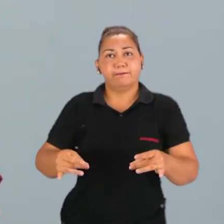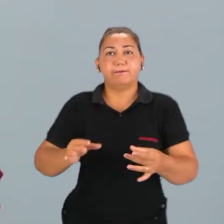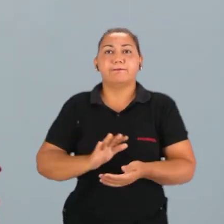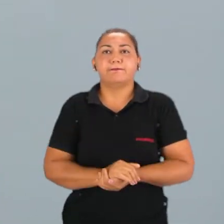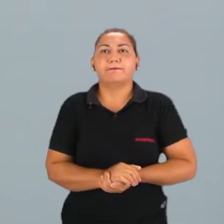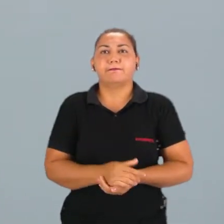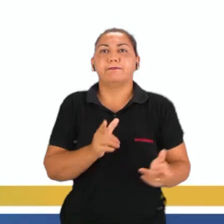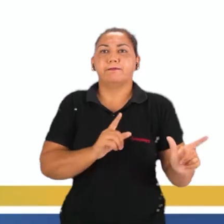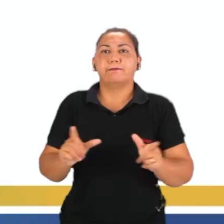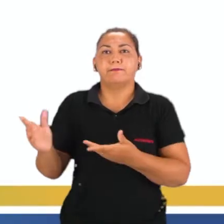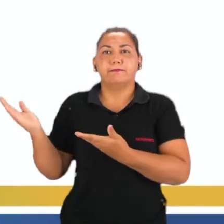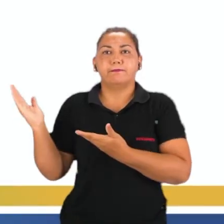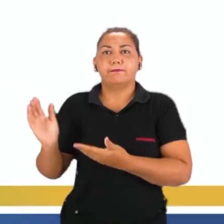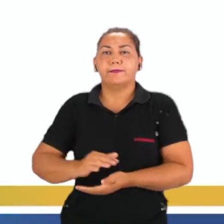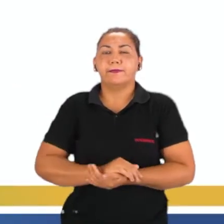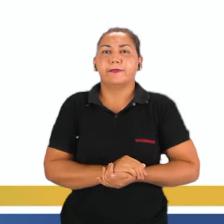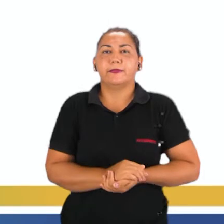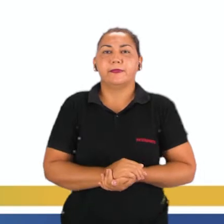ao slide.